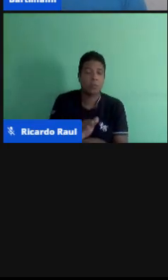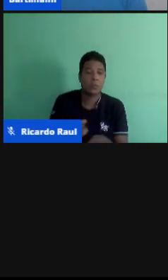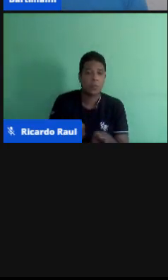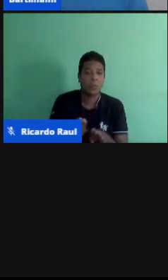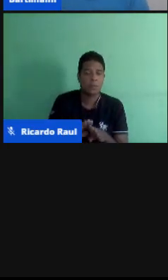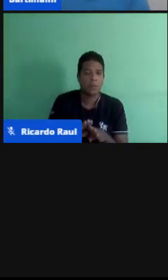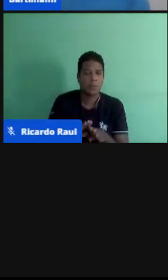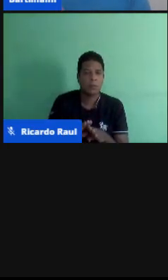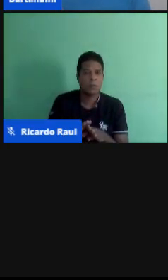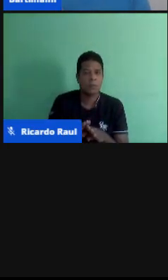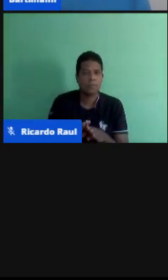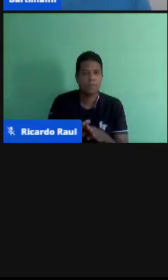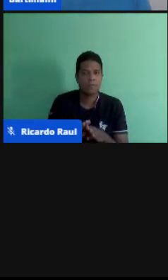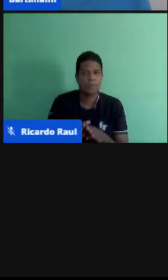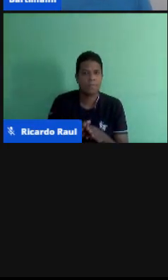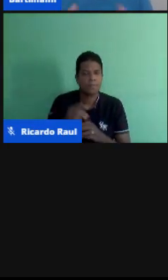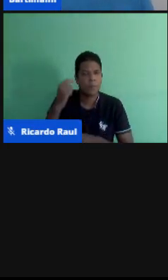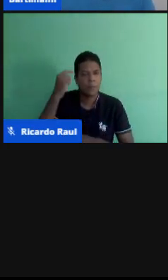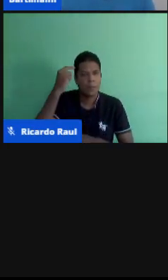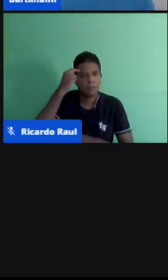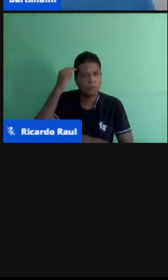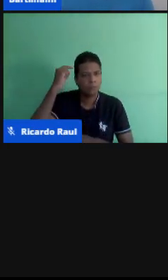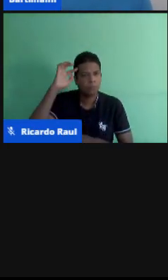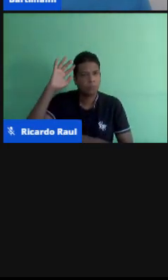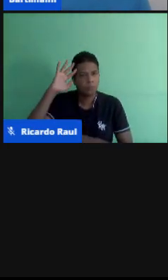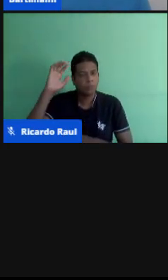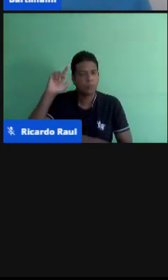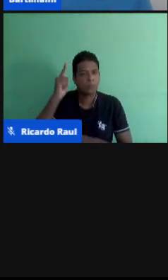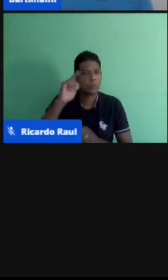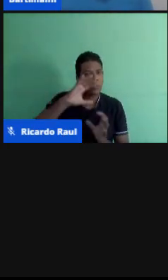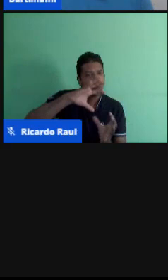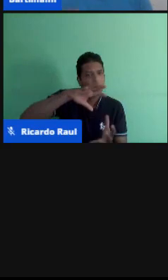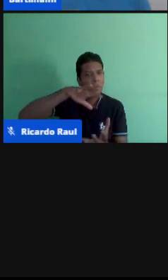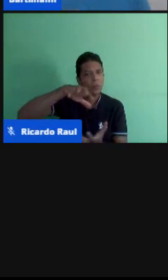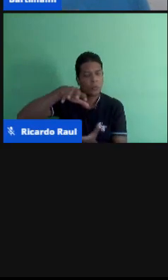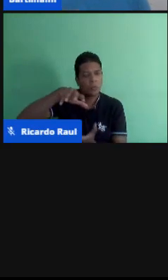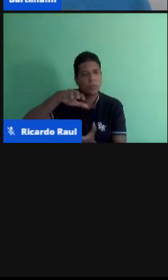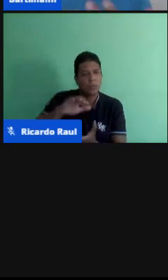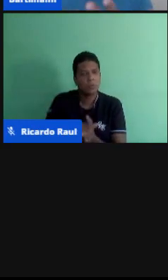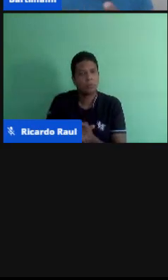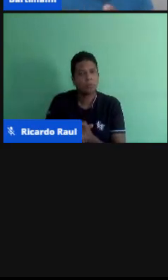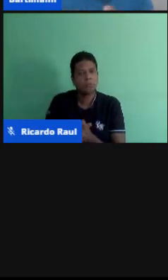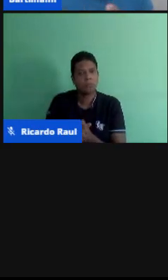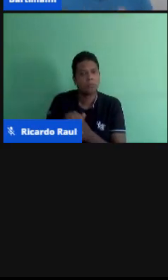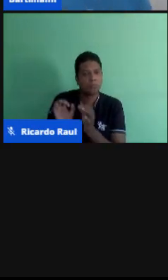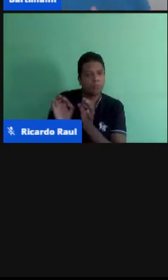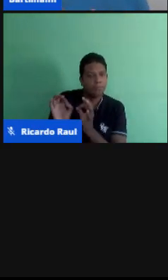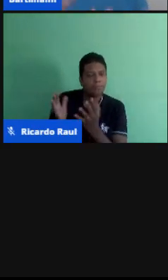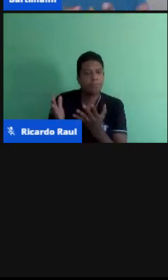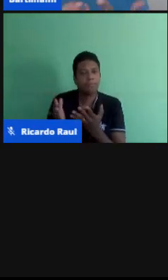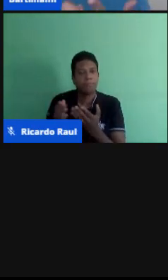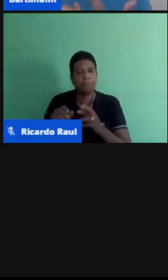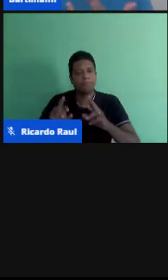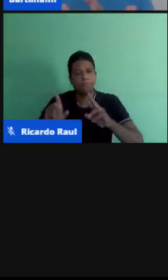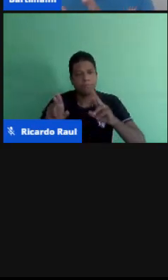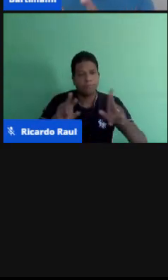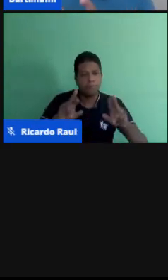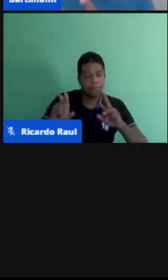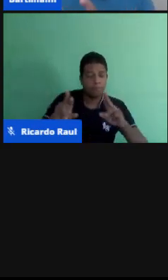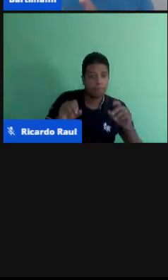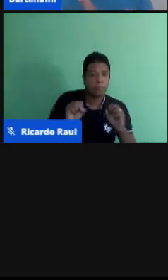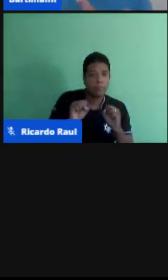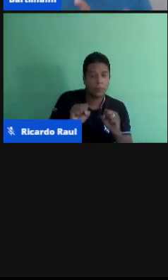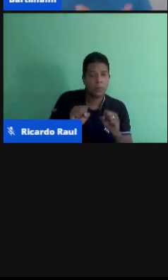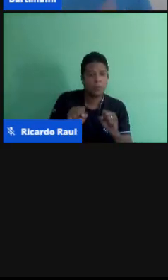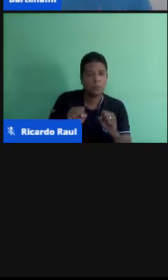do raciocínio geográfico, visto que a partir desses dados você pode fazer analogia, você pode fazer diferenciação, você pode trabalhar